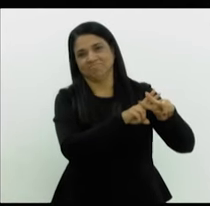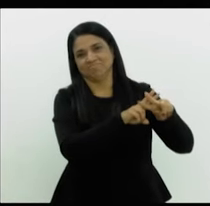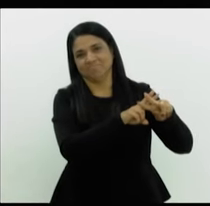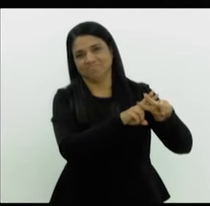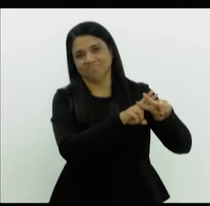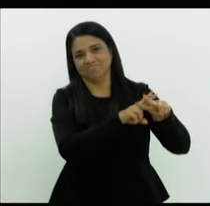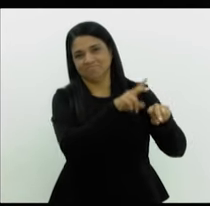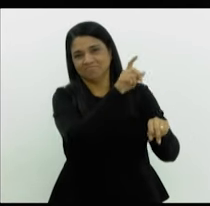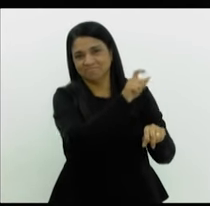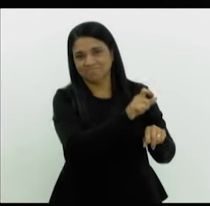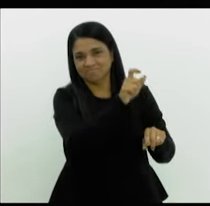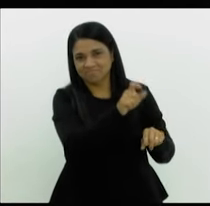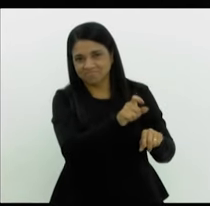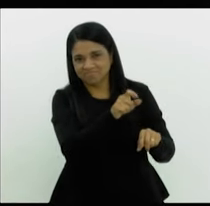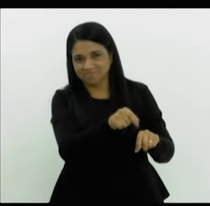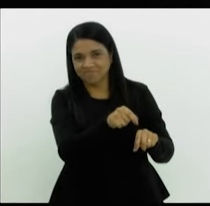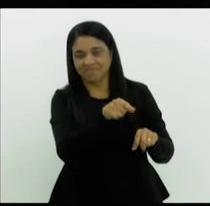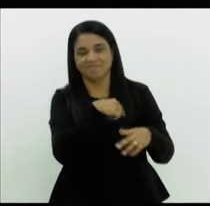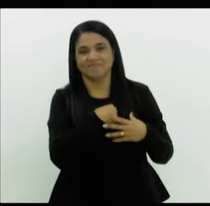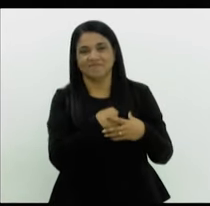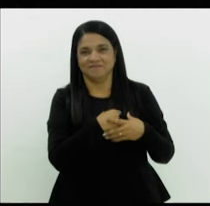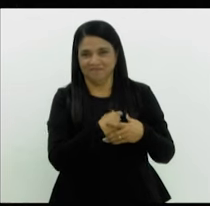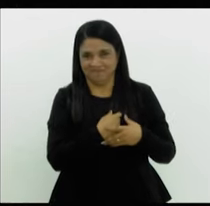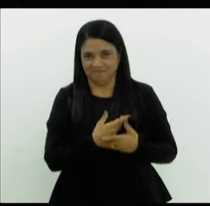dessas mordomias para esses presos.